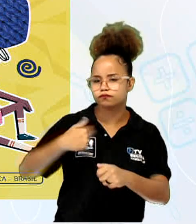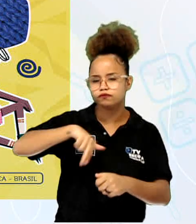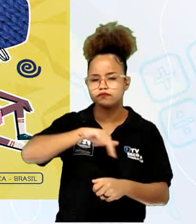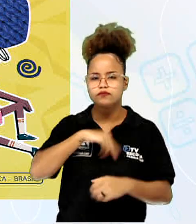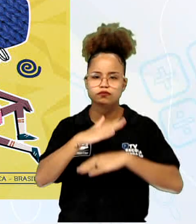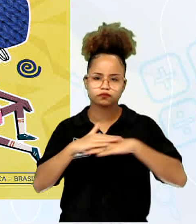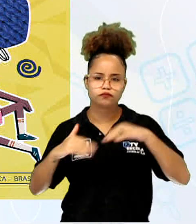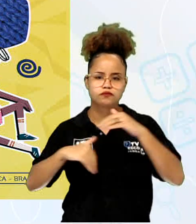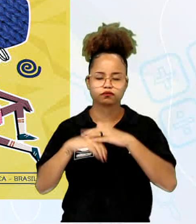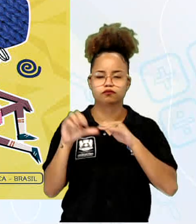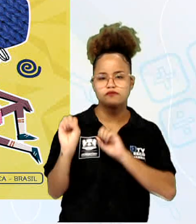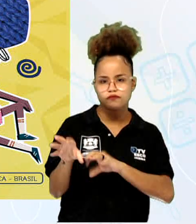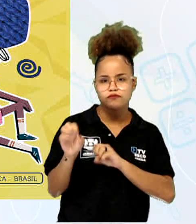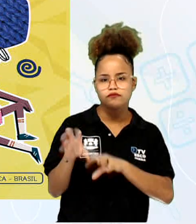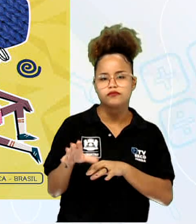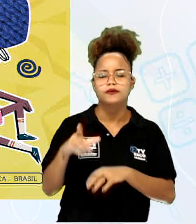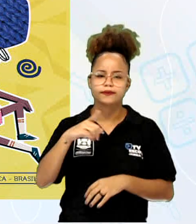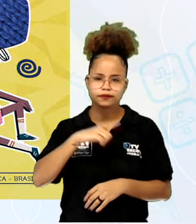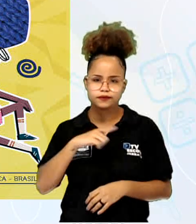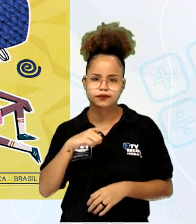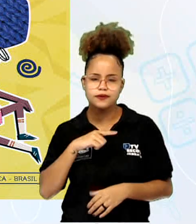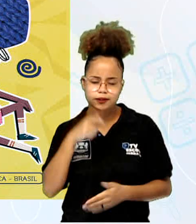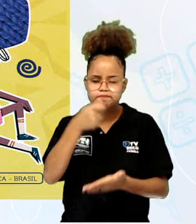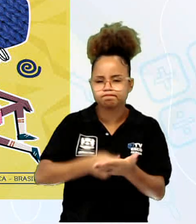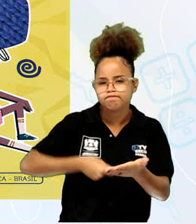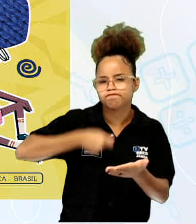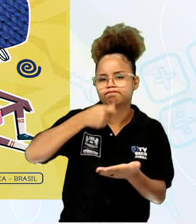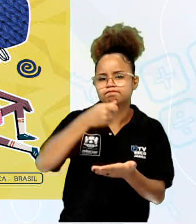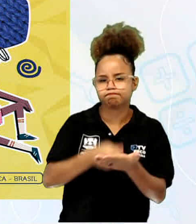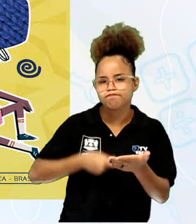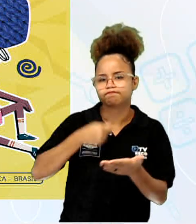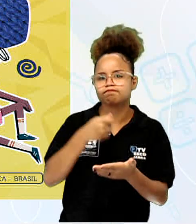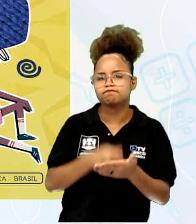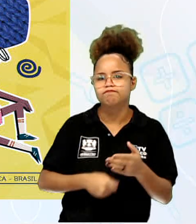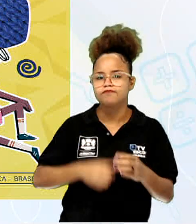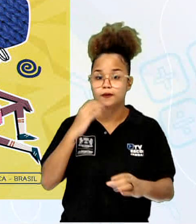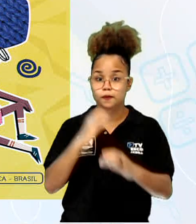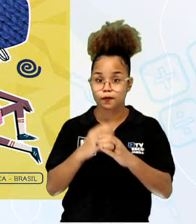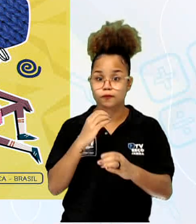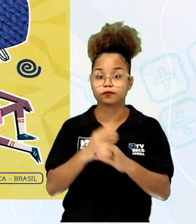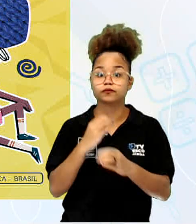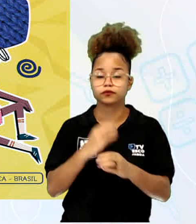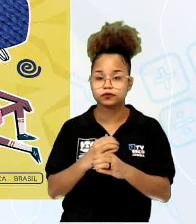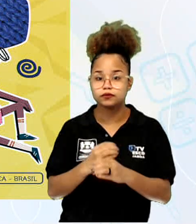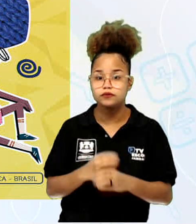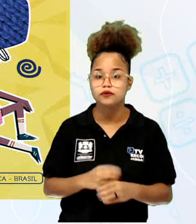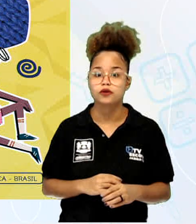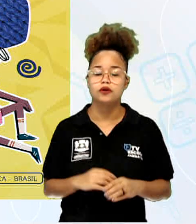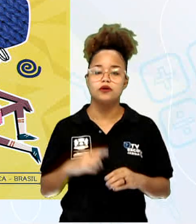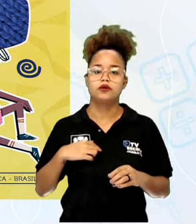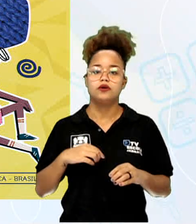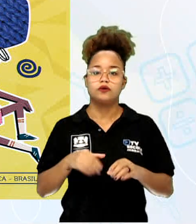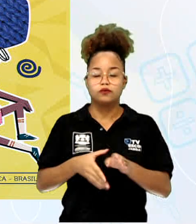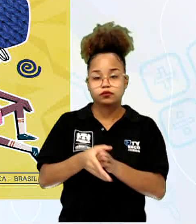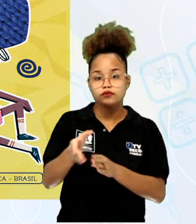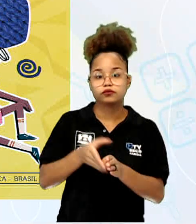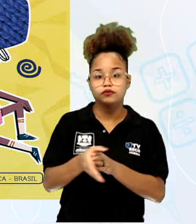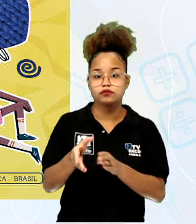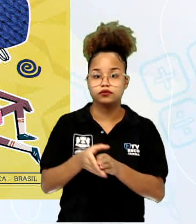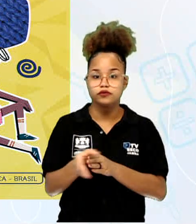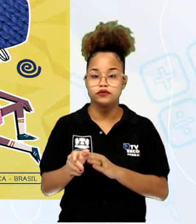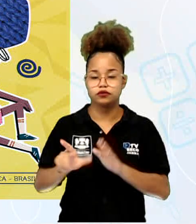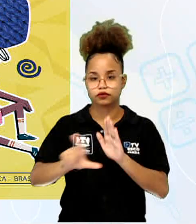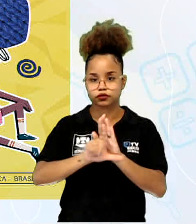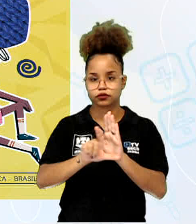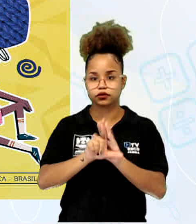de educação, temos a obrigação de comunicar ao Conselho Tutelar sobre suspeitas de confirmação